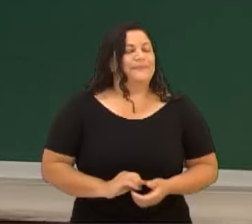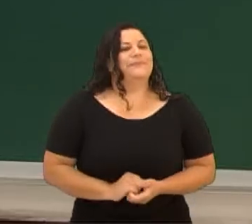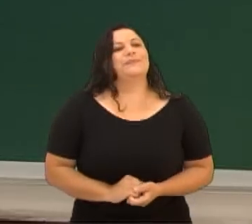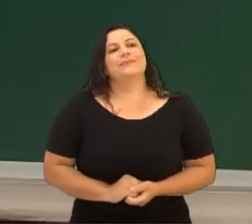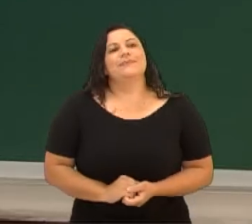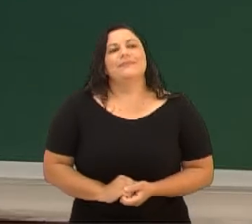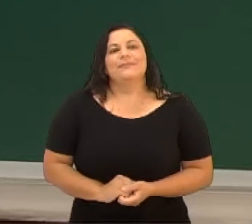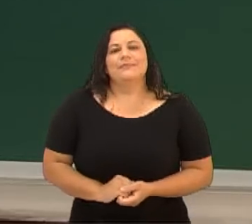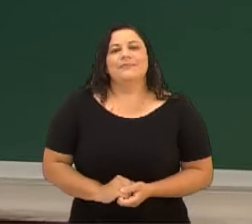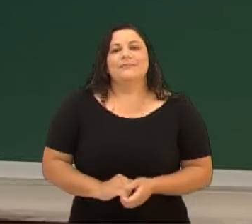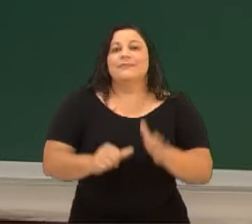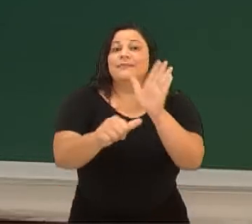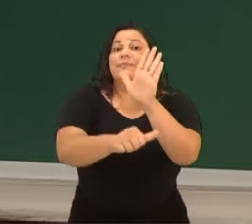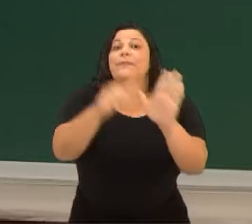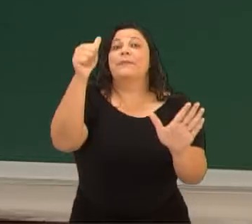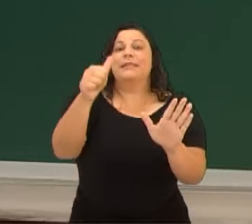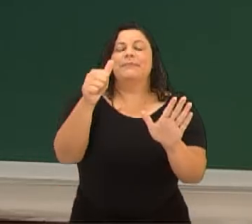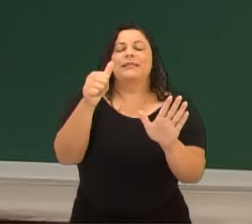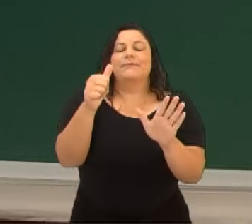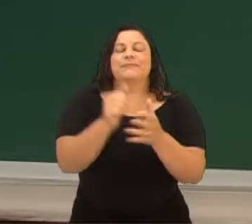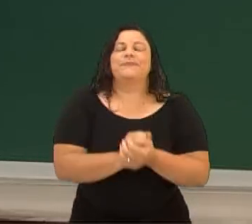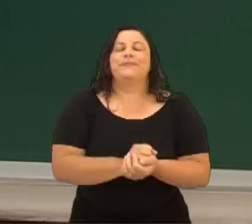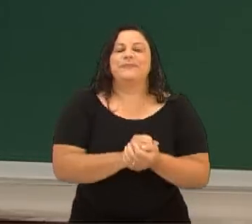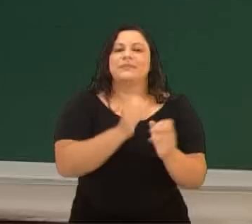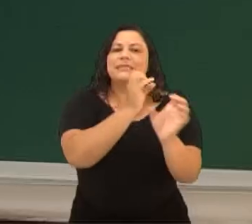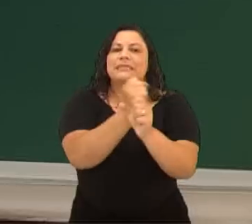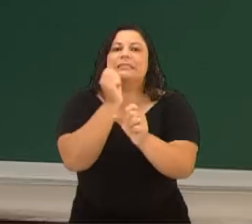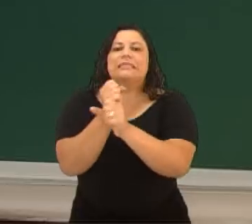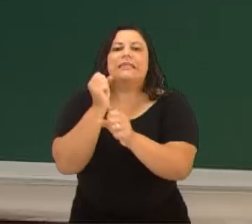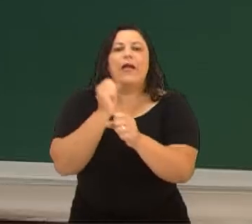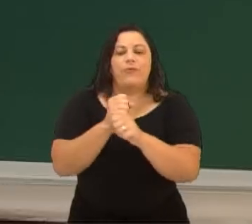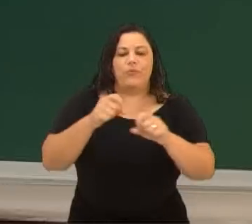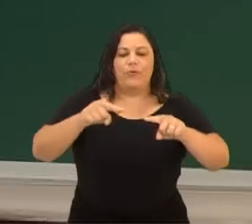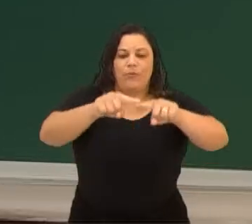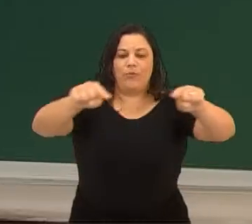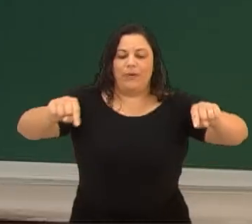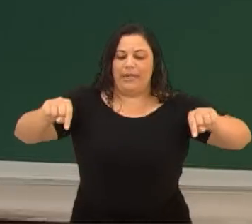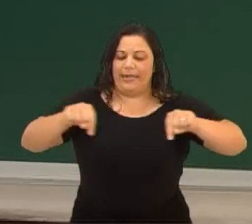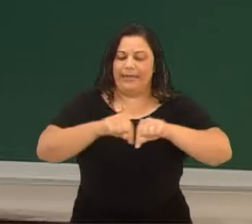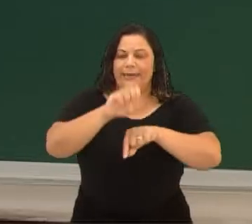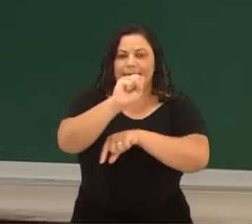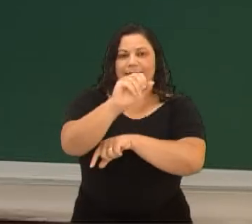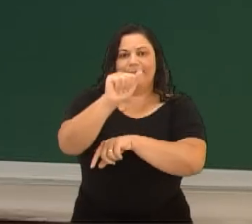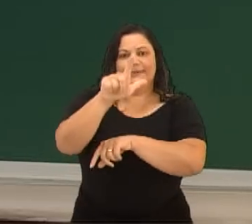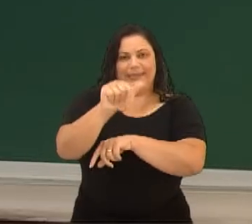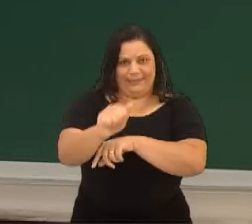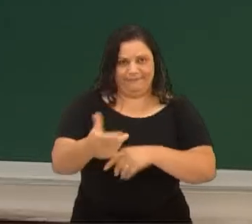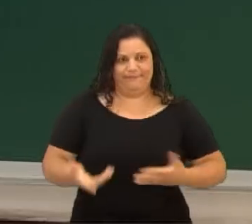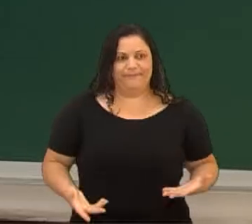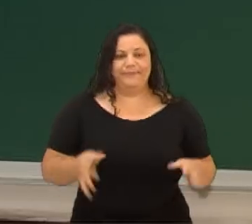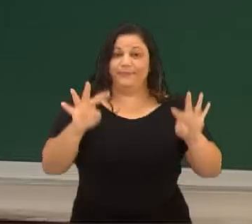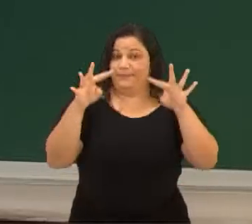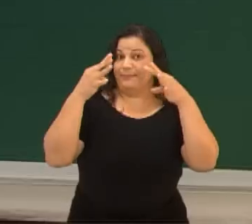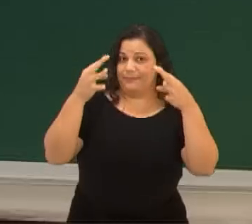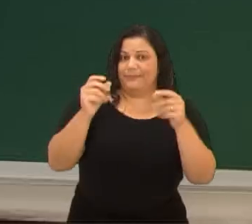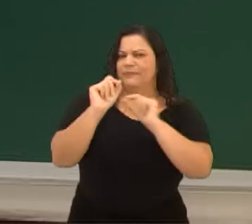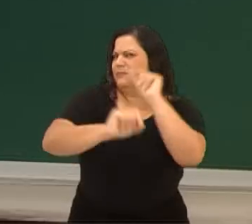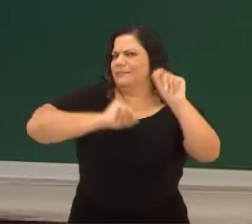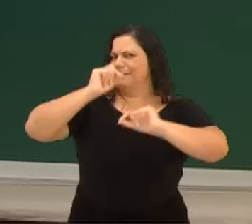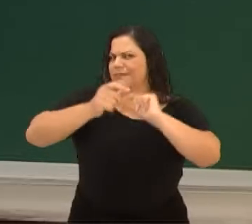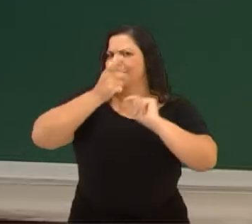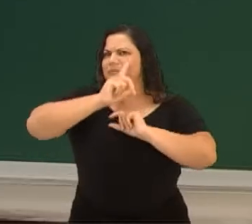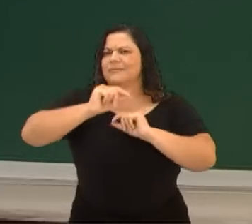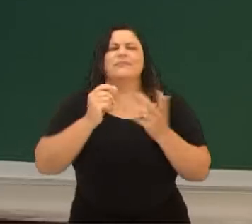Então, primeiro, vamos calcular o piso da sala. Olhem aqui junto com a prof. Como que eu vou sair calculando